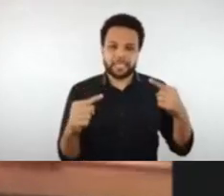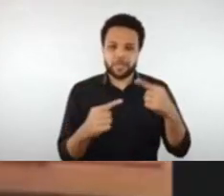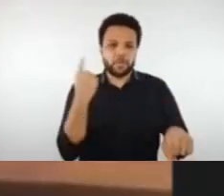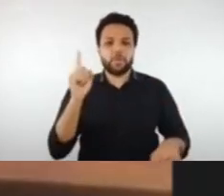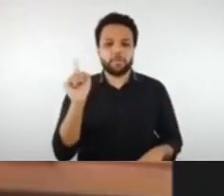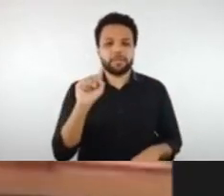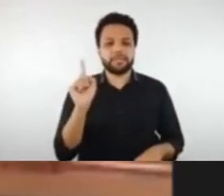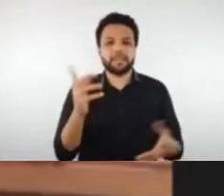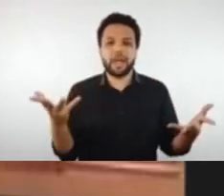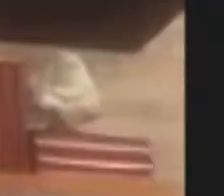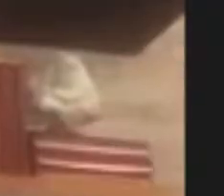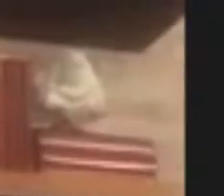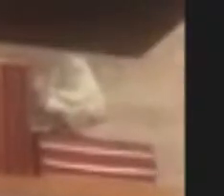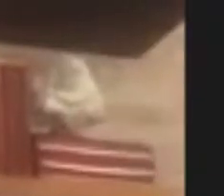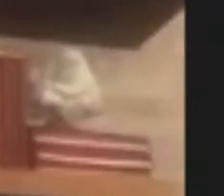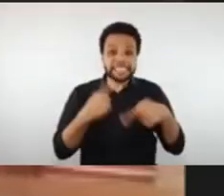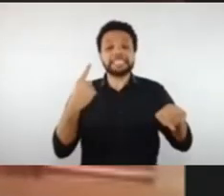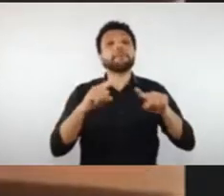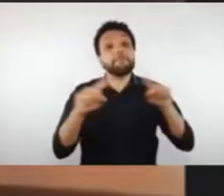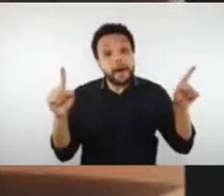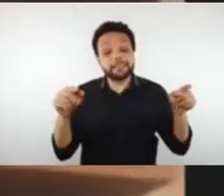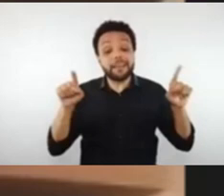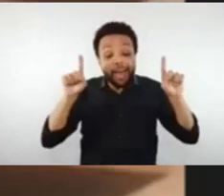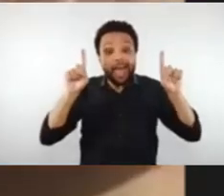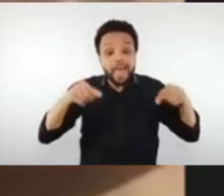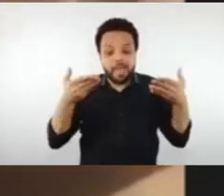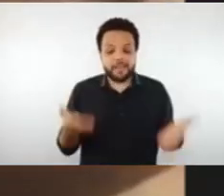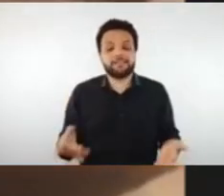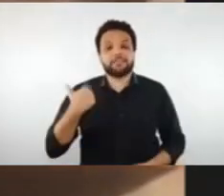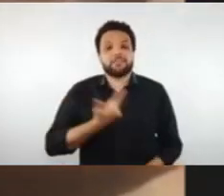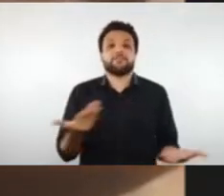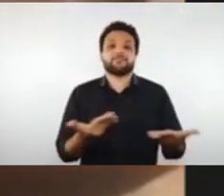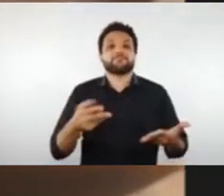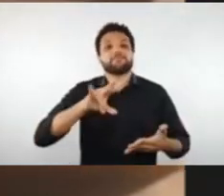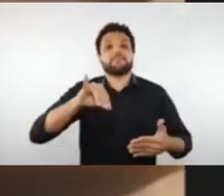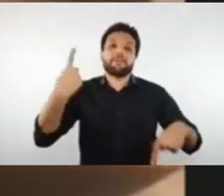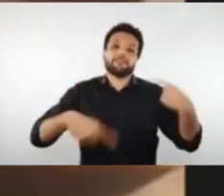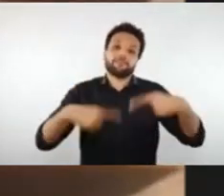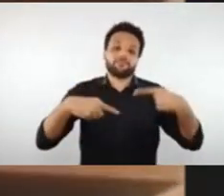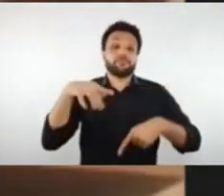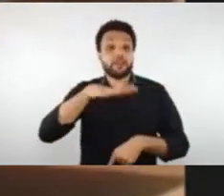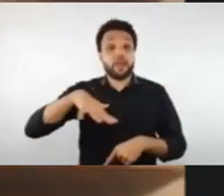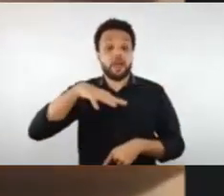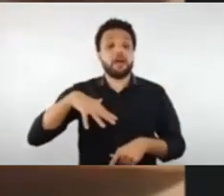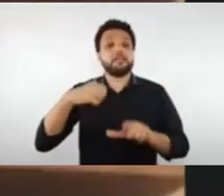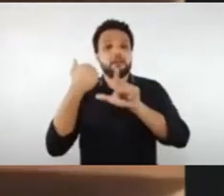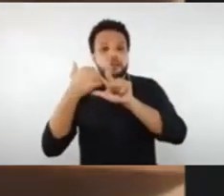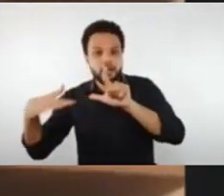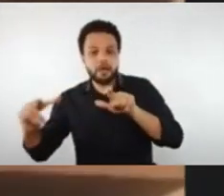que eu chamo de arranhada, com especialistas, tanto do audiovisual como na